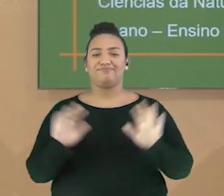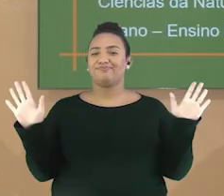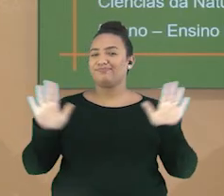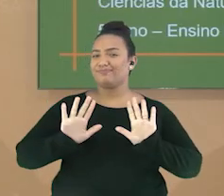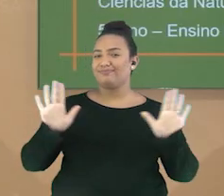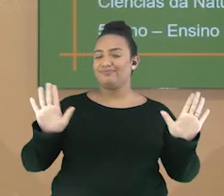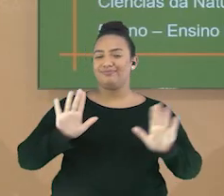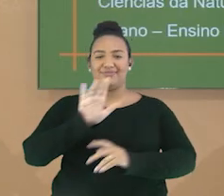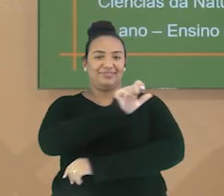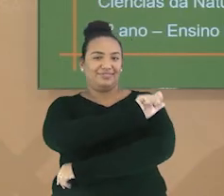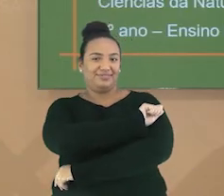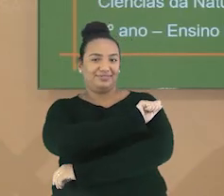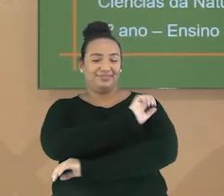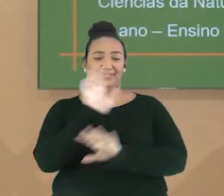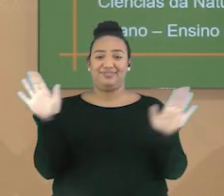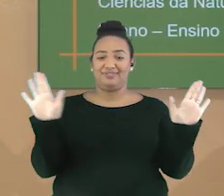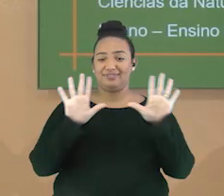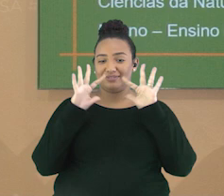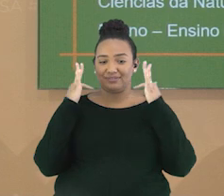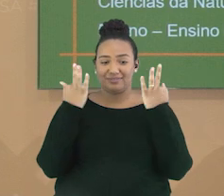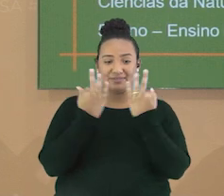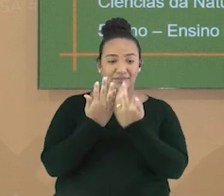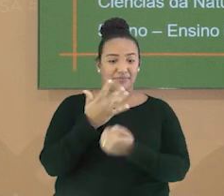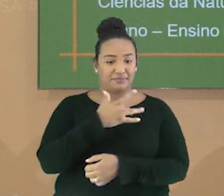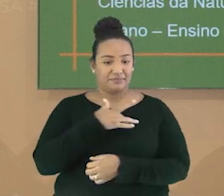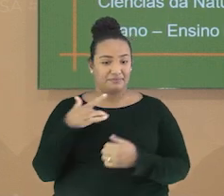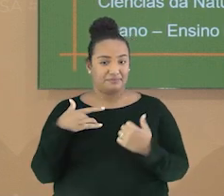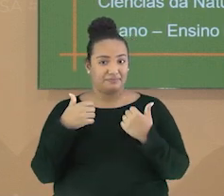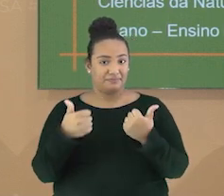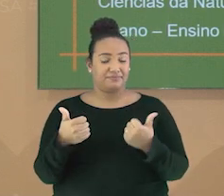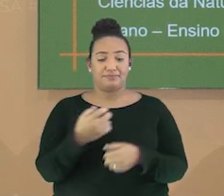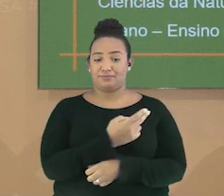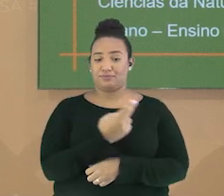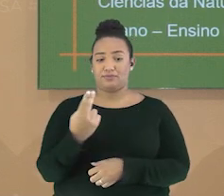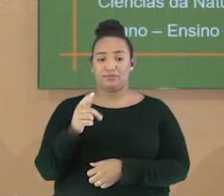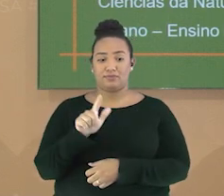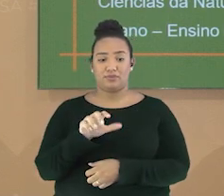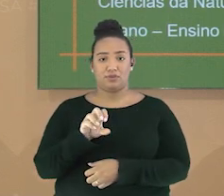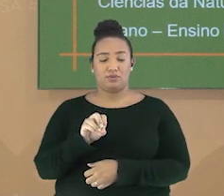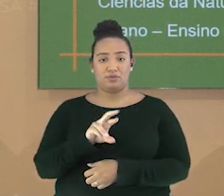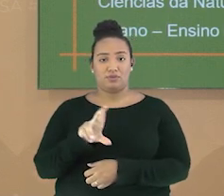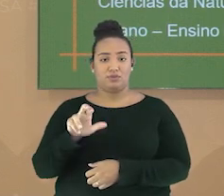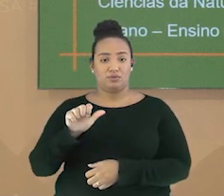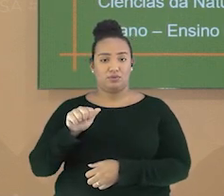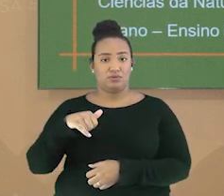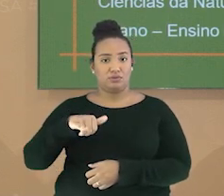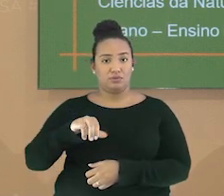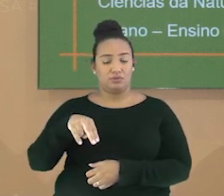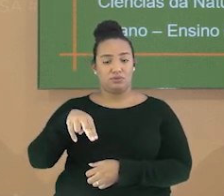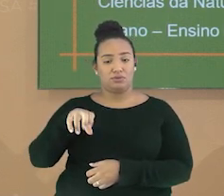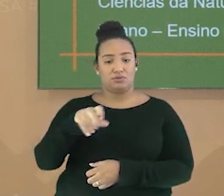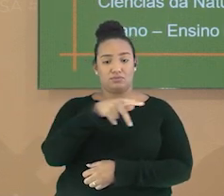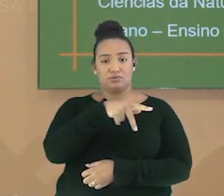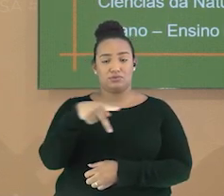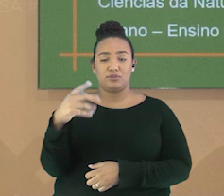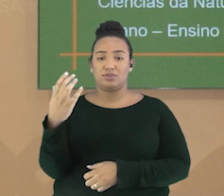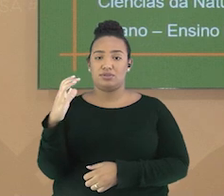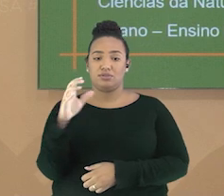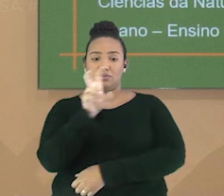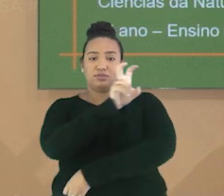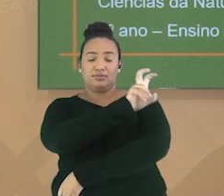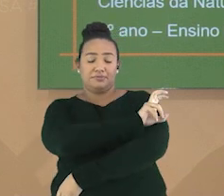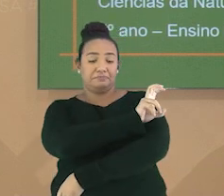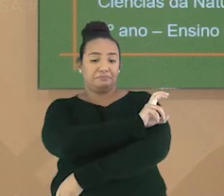estudantes! Olá, famílias! Tudo bem com vocês? Eu sou Lohane, professora de Ciências do 5º ano dos anos iniciais.